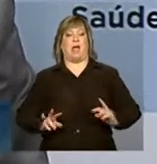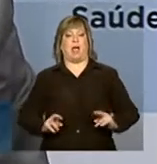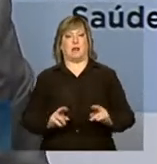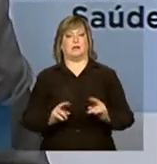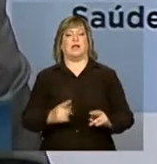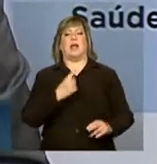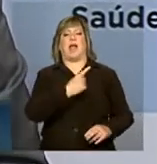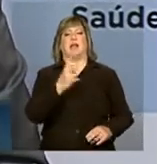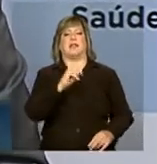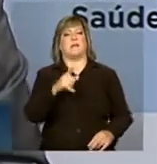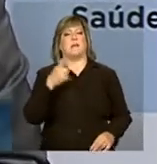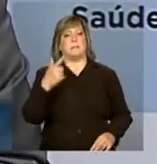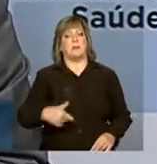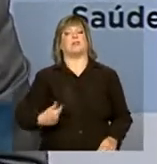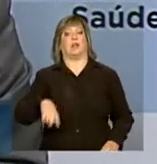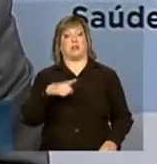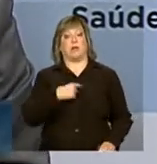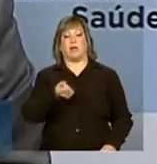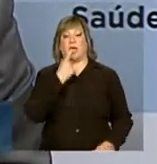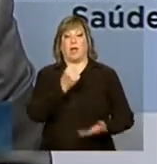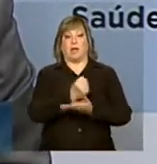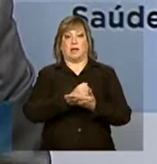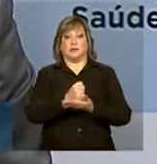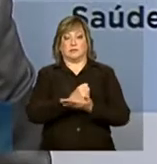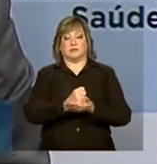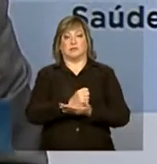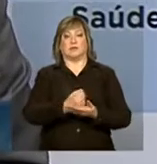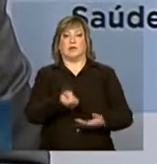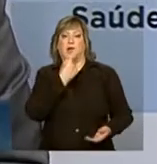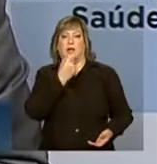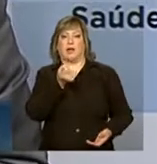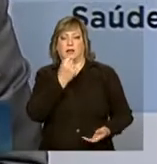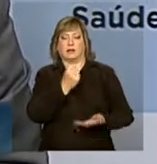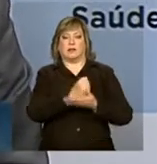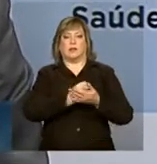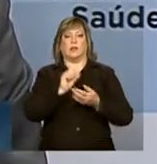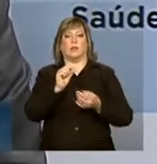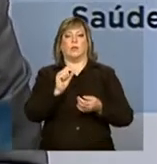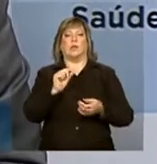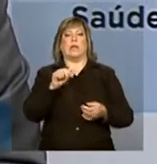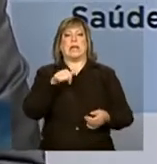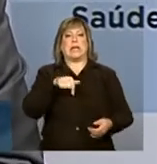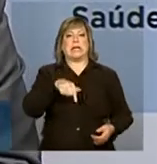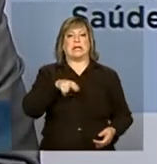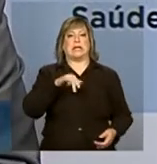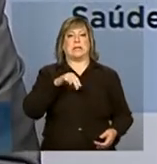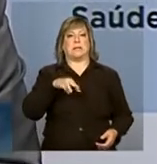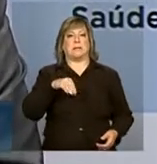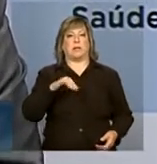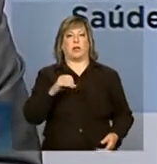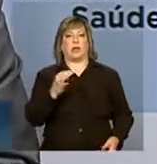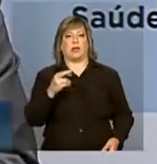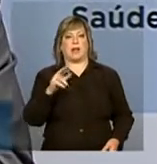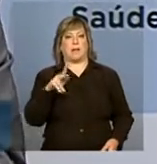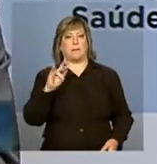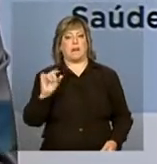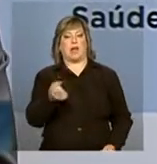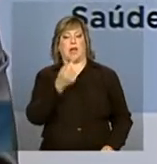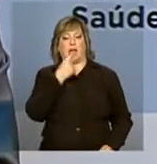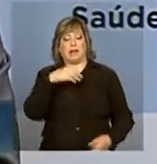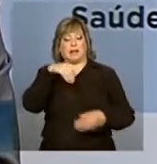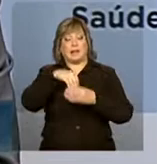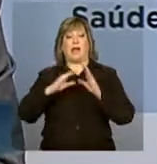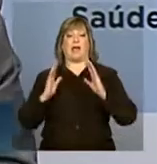vez mais nós estamos tendo medicamentos que são medicamentos orais, é uma quimioterapia oral que pode ser administrada